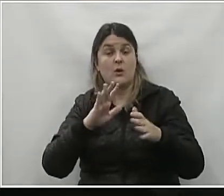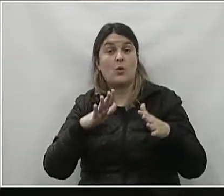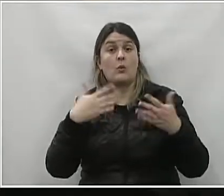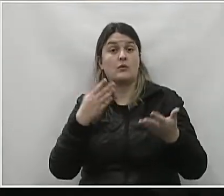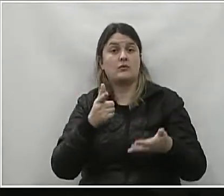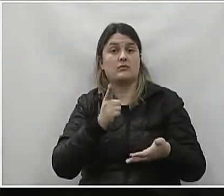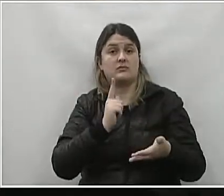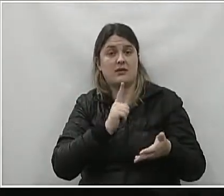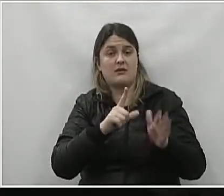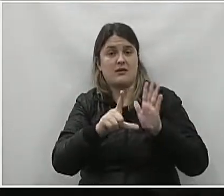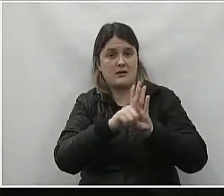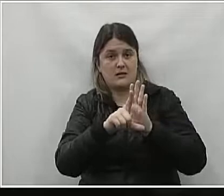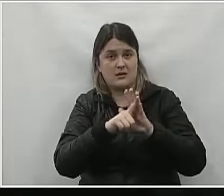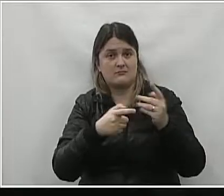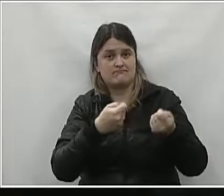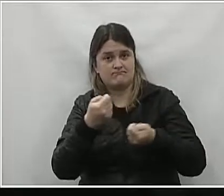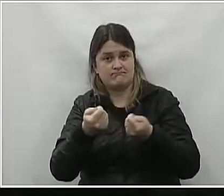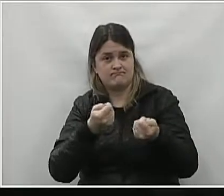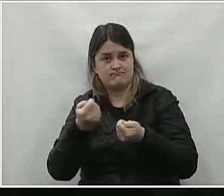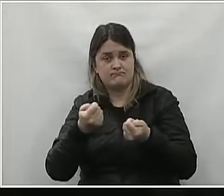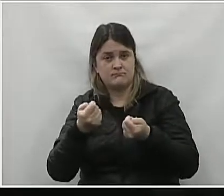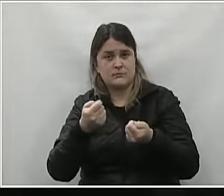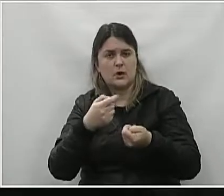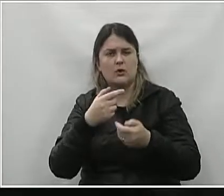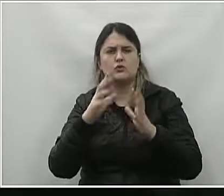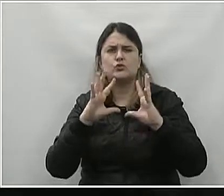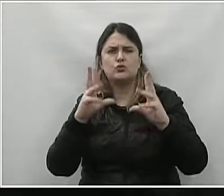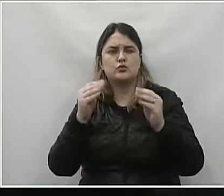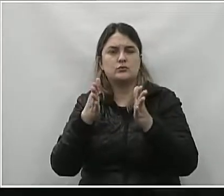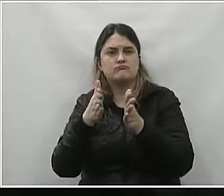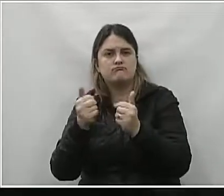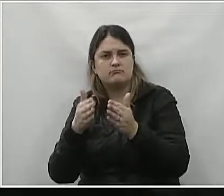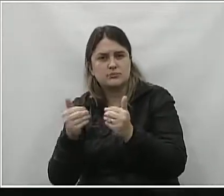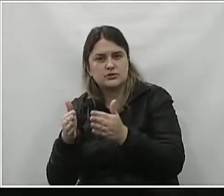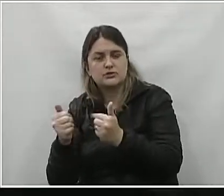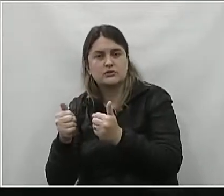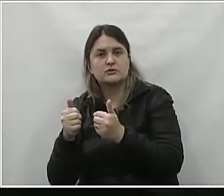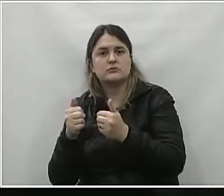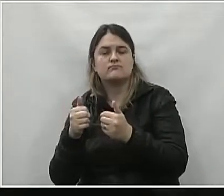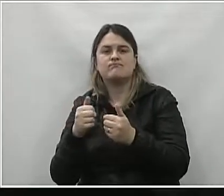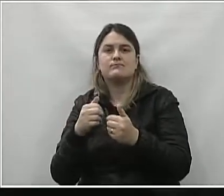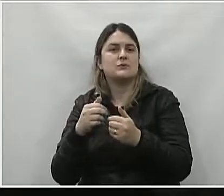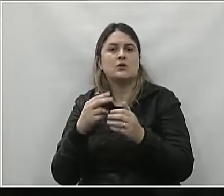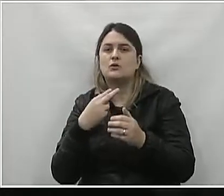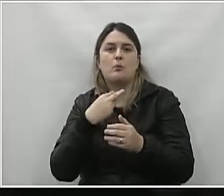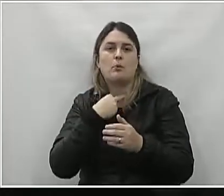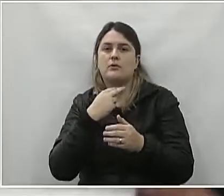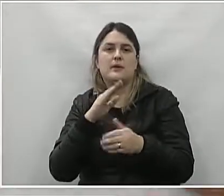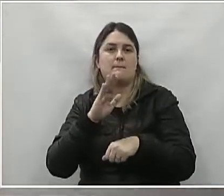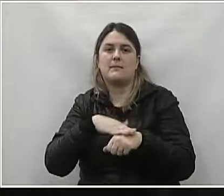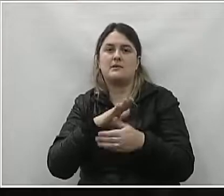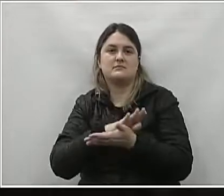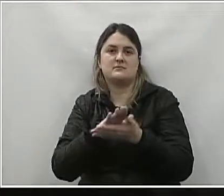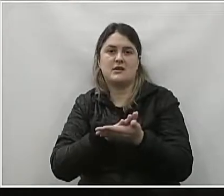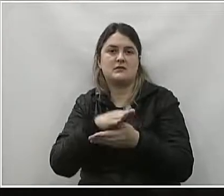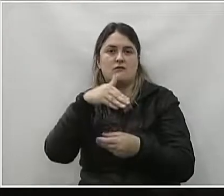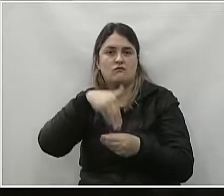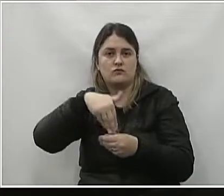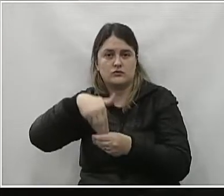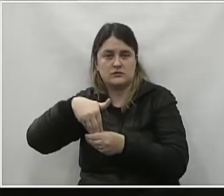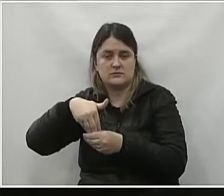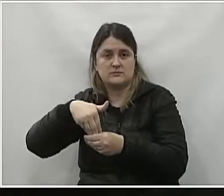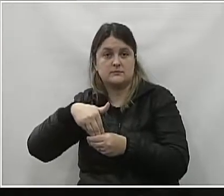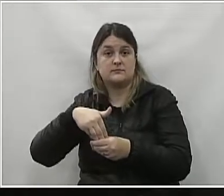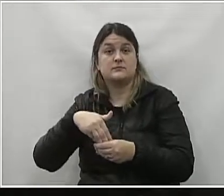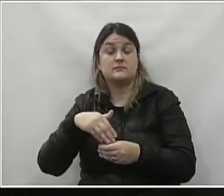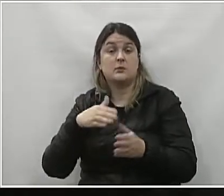tem esse tipo de votação, todos os requerimentos não pode ter mais nada para ser votado. Então, assim,